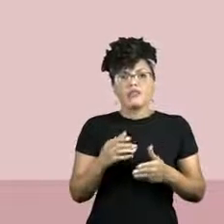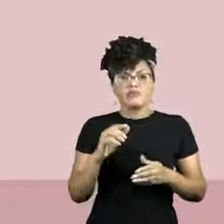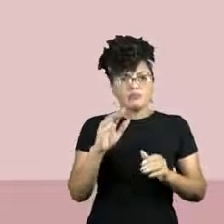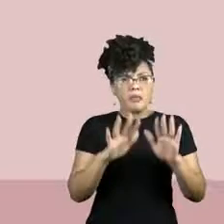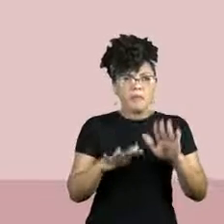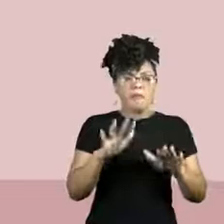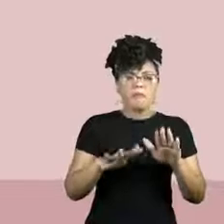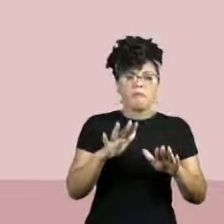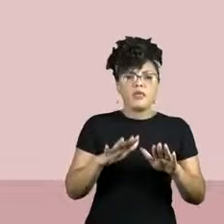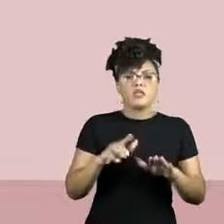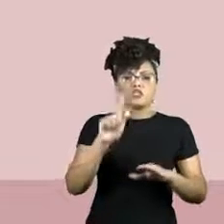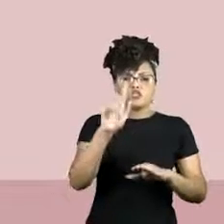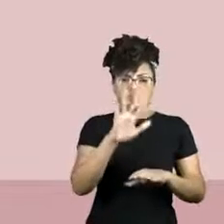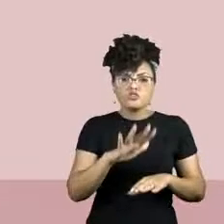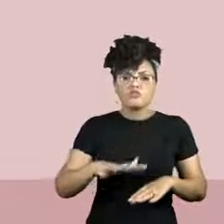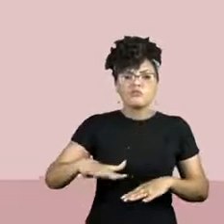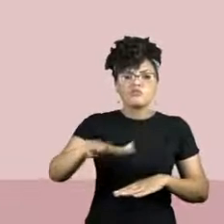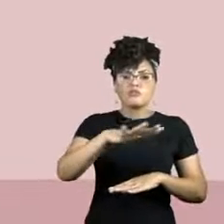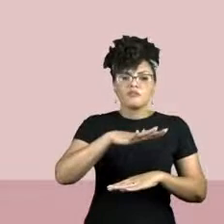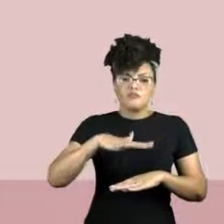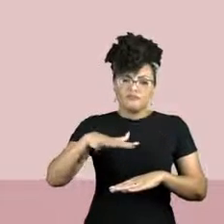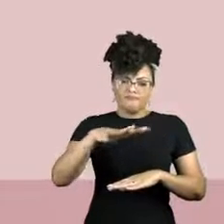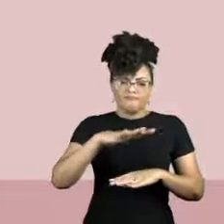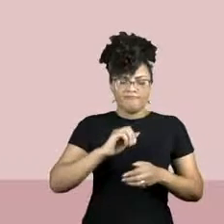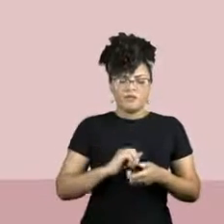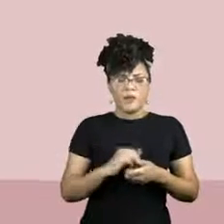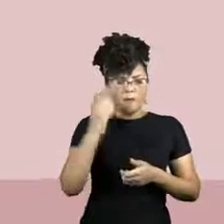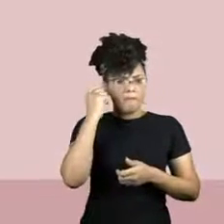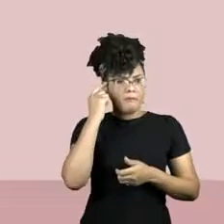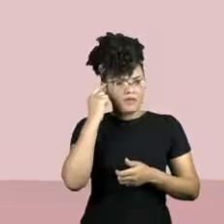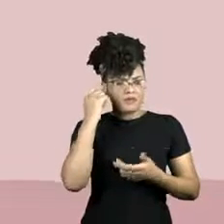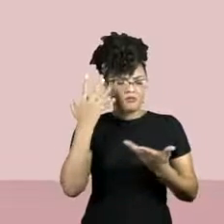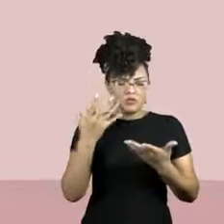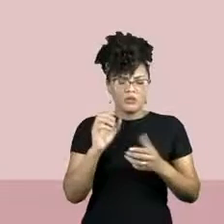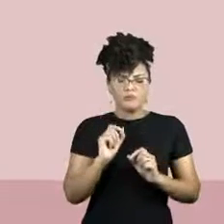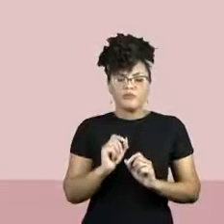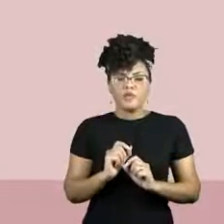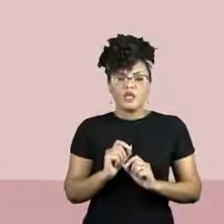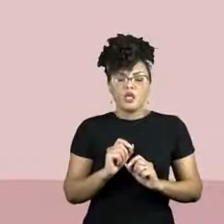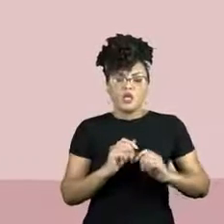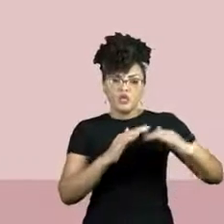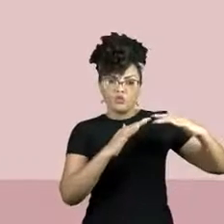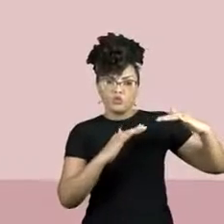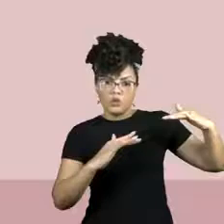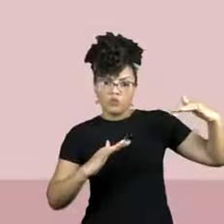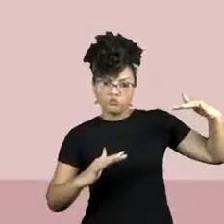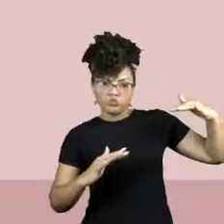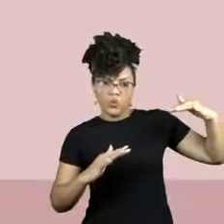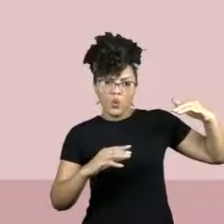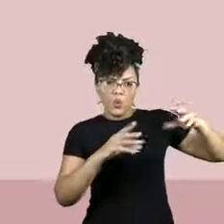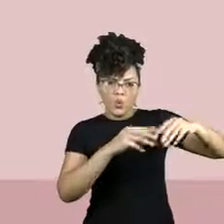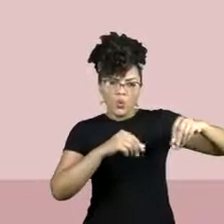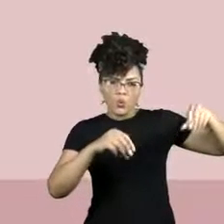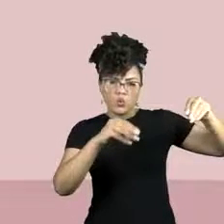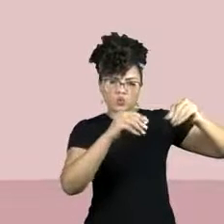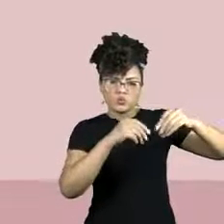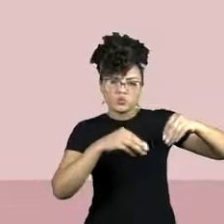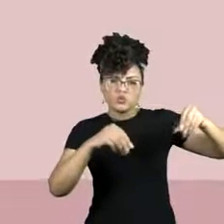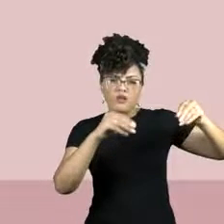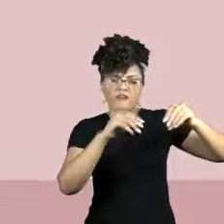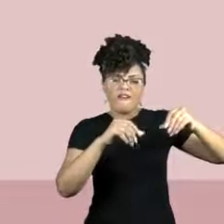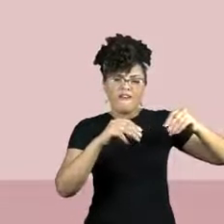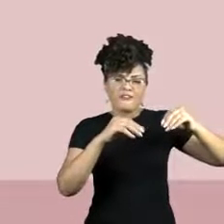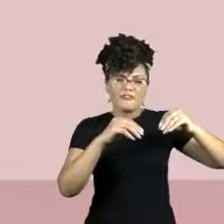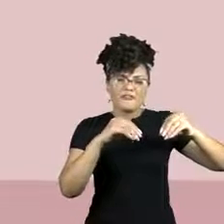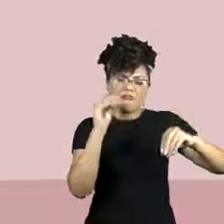Tá? Por quê? Pensa no seguinte, ó. Aqui em cima eu tenho um extrato de solo muito, vamos dizer assim,